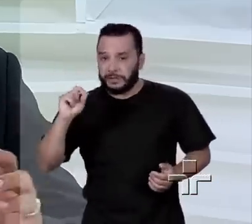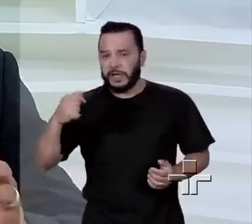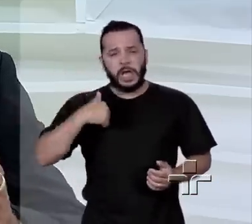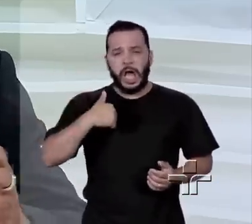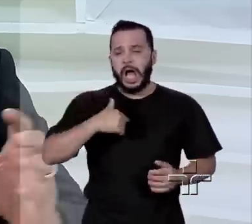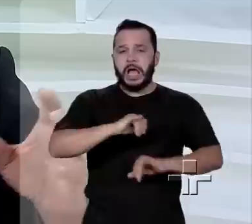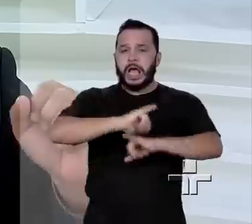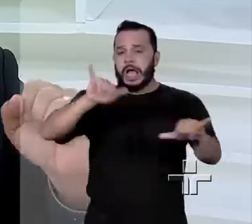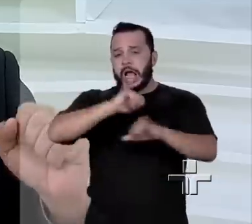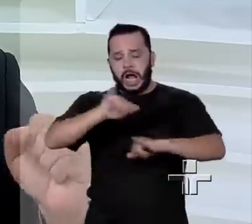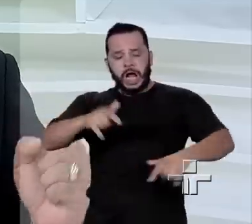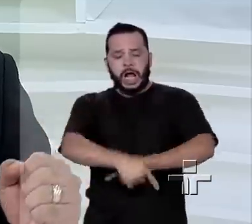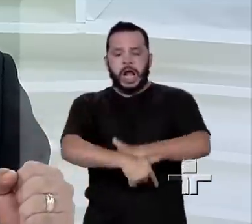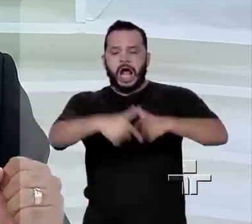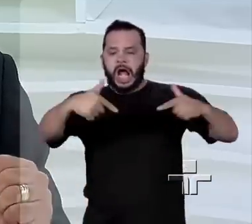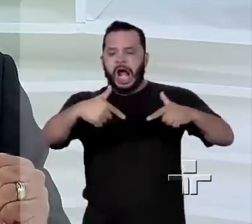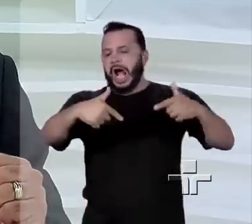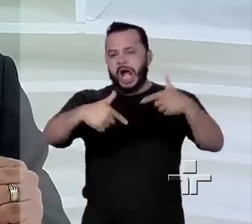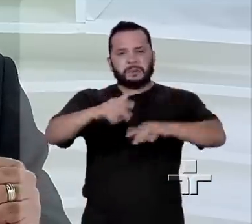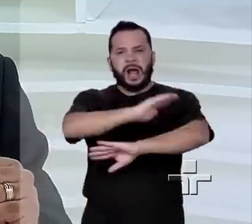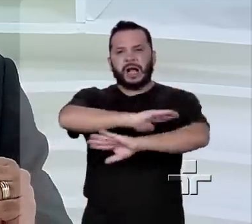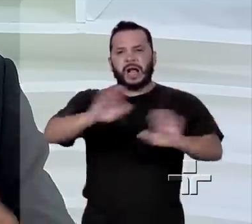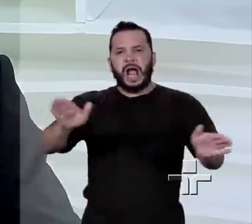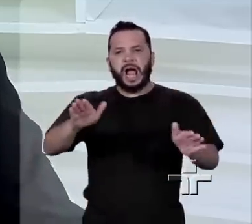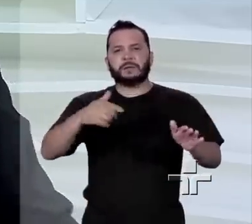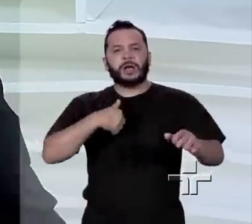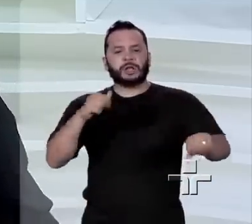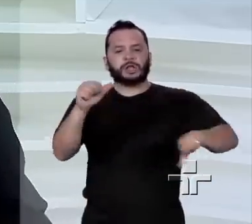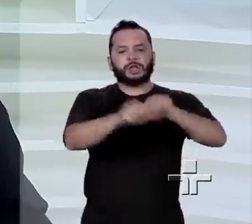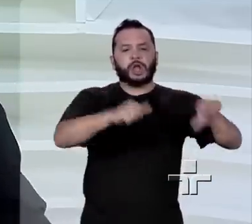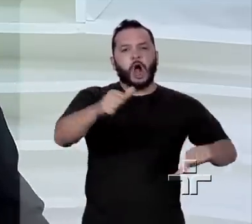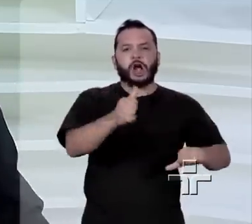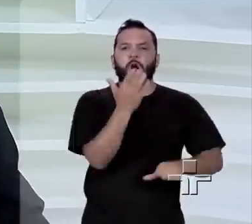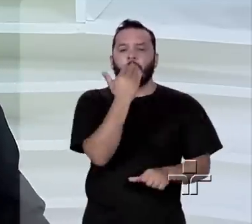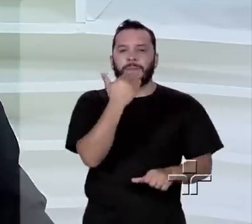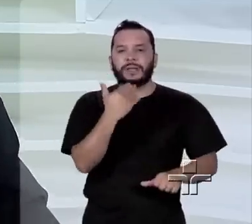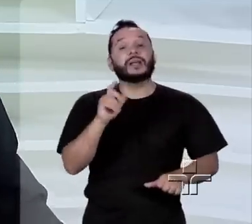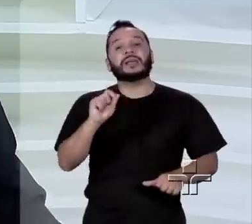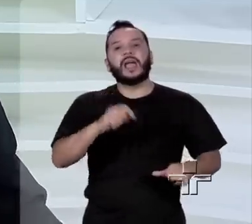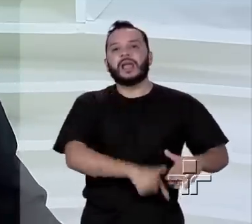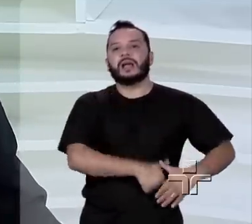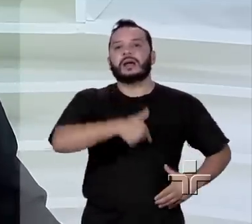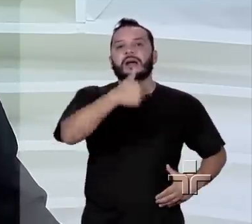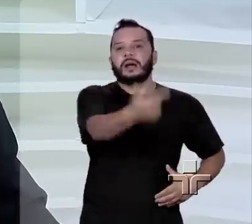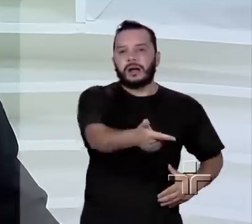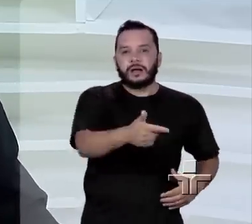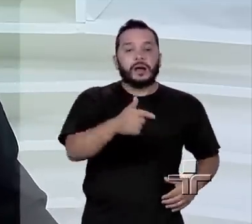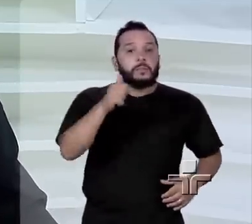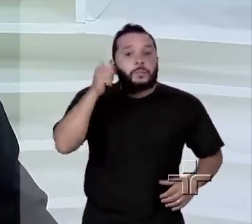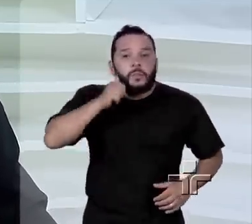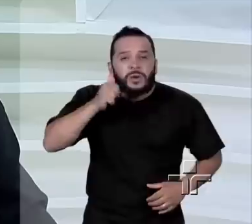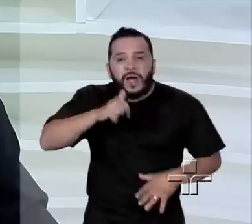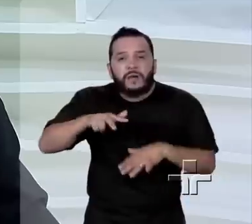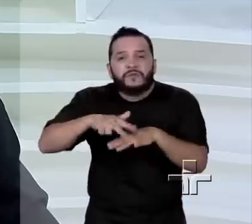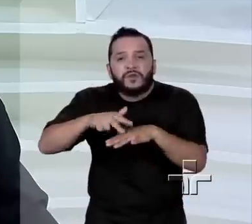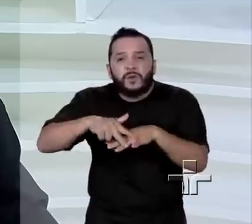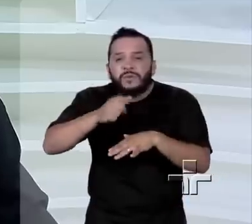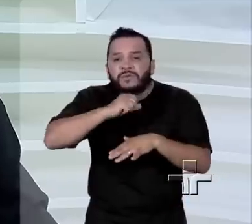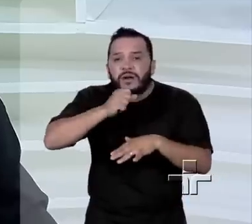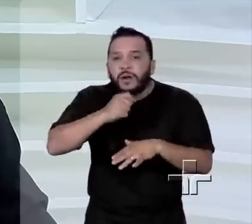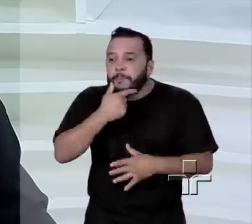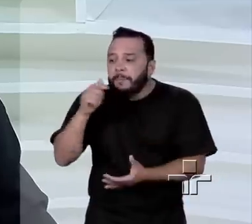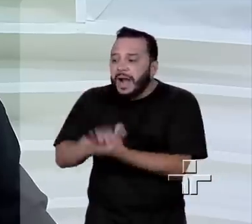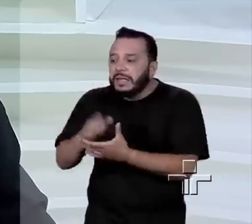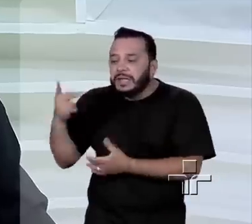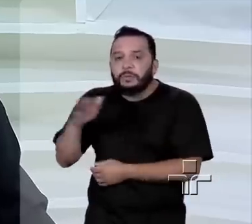as campanhas, olha, troque sua arma por uma cesta básica. Quem é que estava entregando uma arma naquele momento? Era a viúva que morreu, o